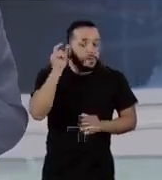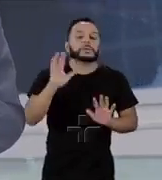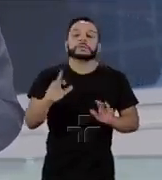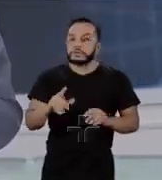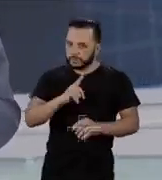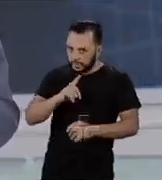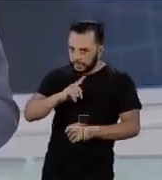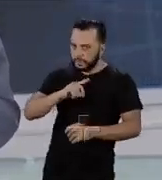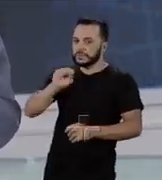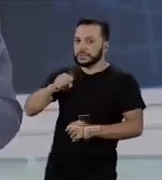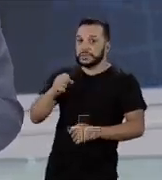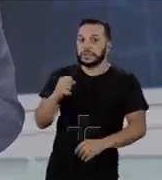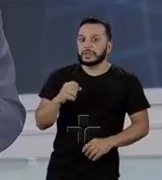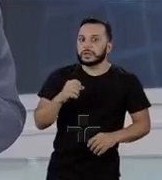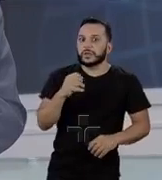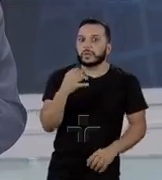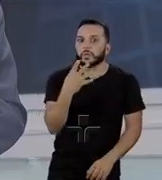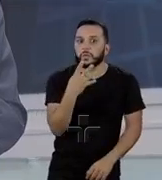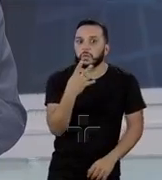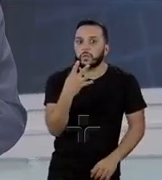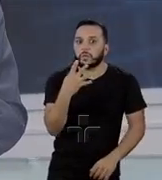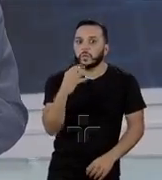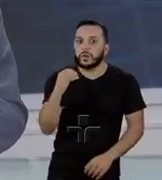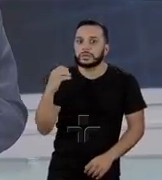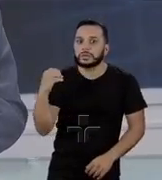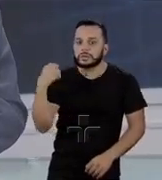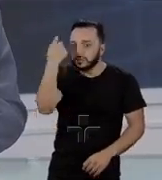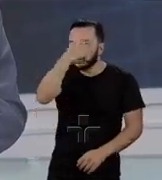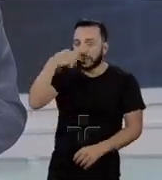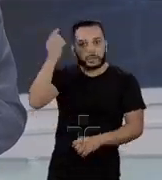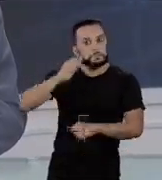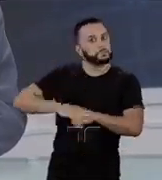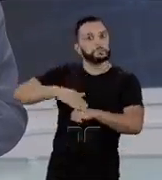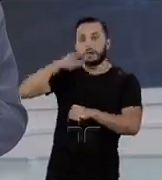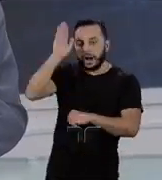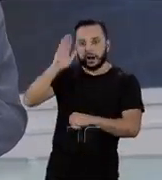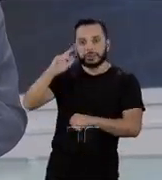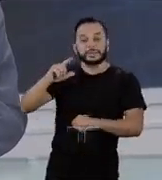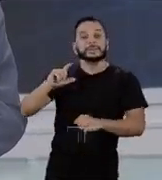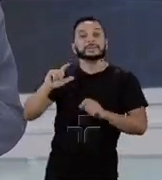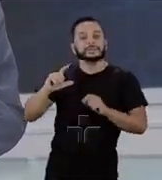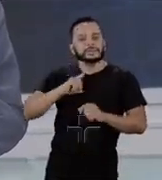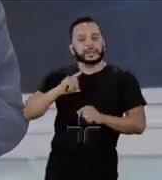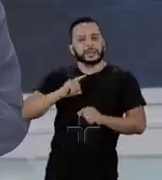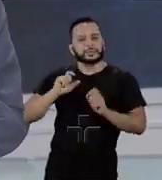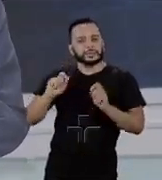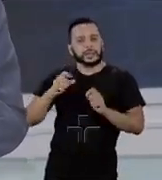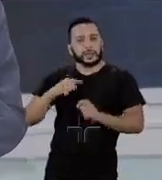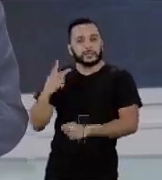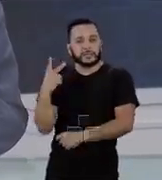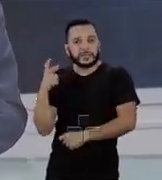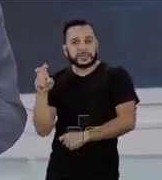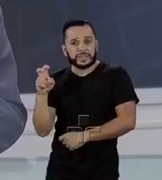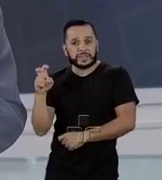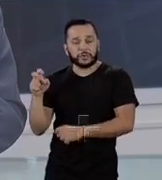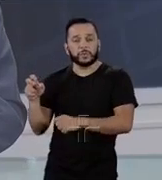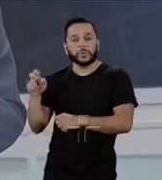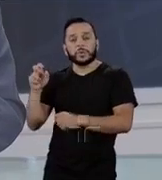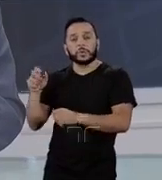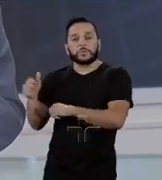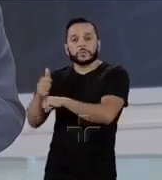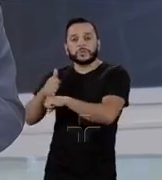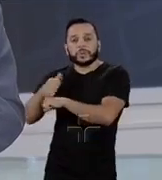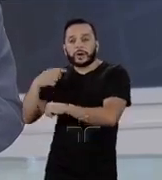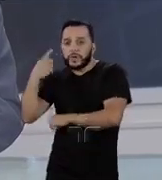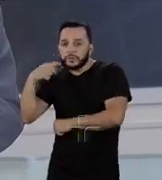de 400 horas, que envolveu 25 profissionais conversando com aproximadamente 300 clientes. Esses clientes,